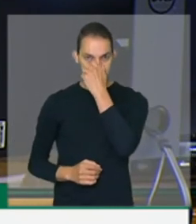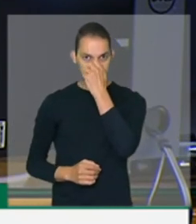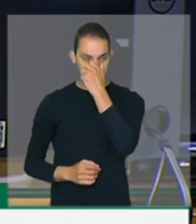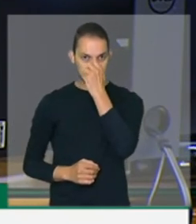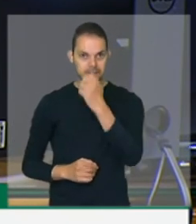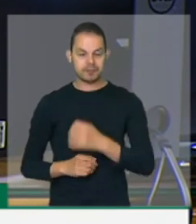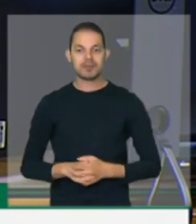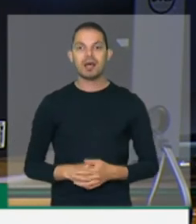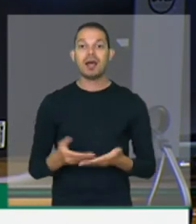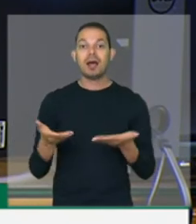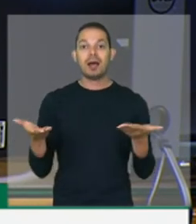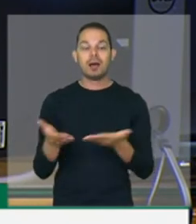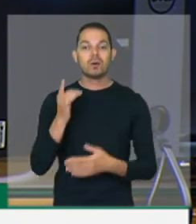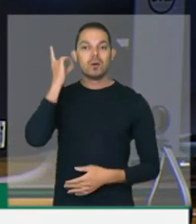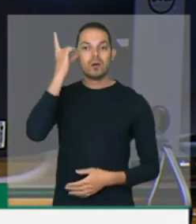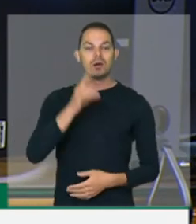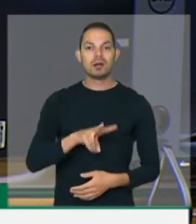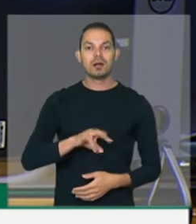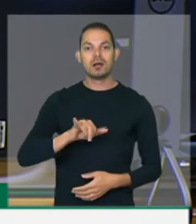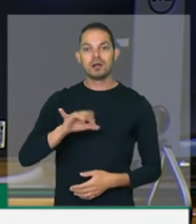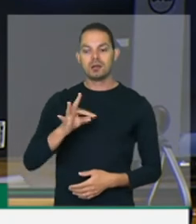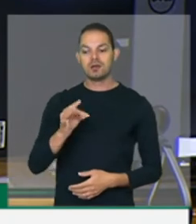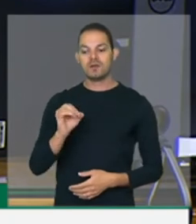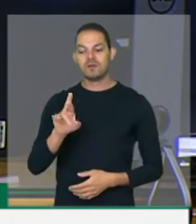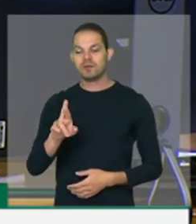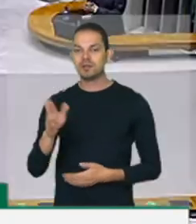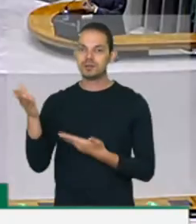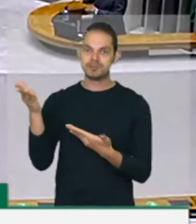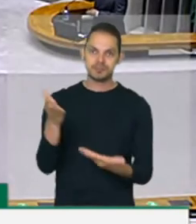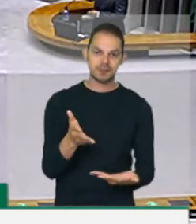Deputado Vitor Hugo, para encaminhar contra o parecer.